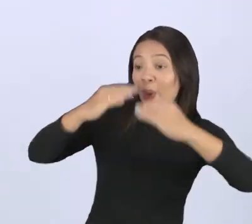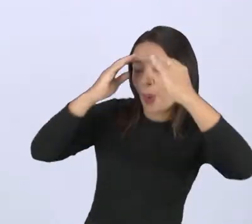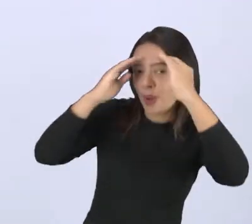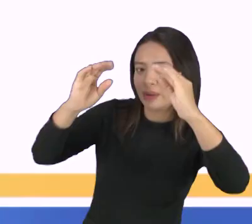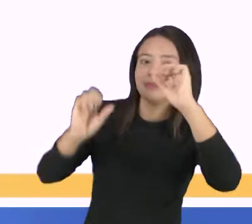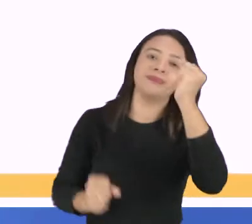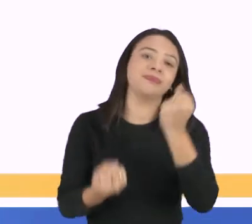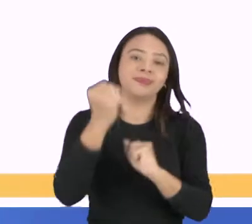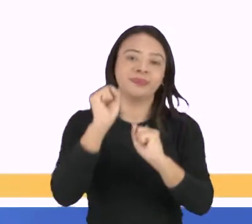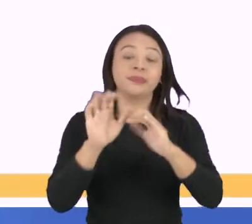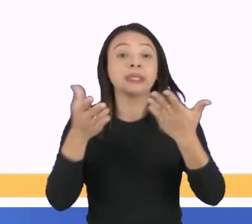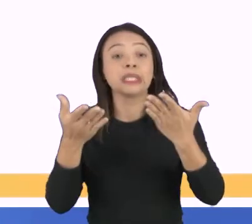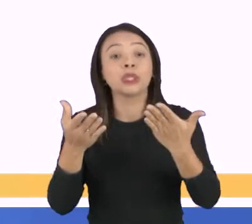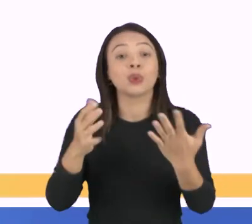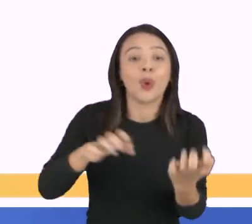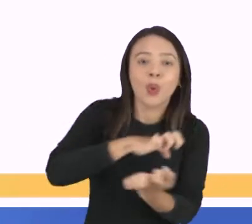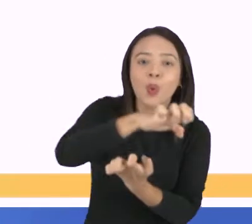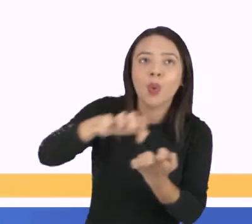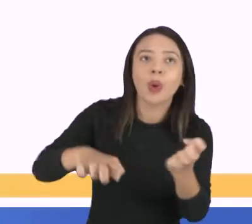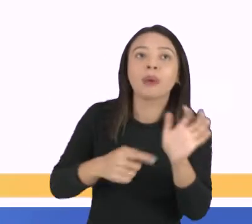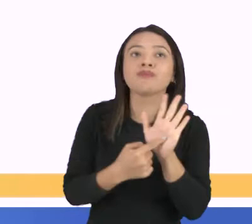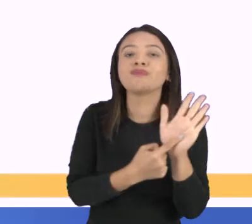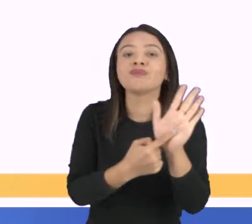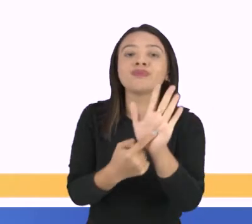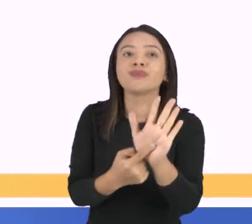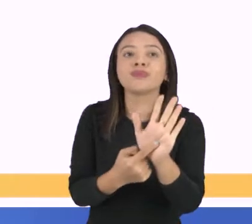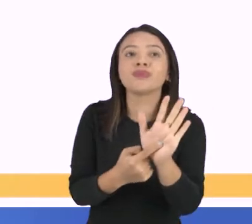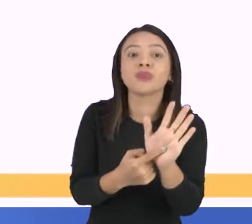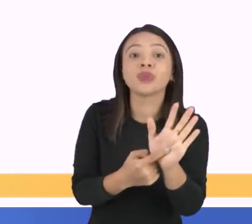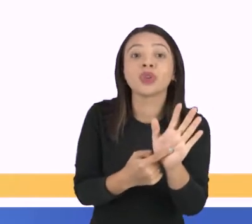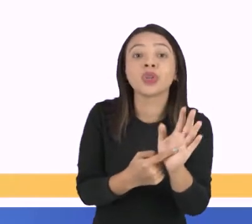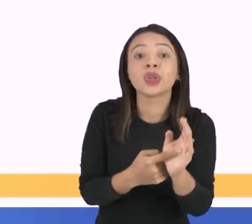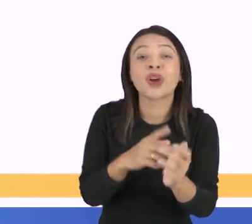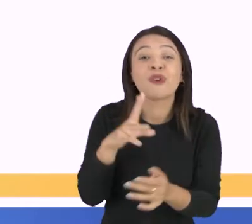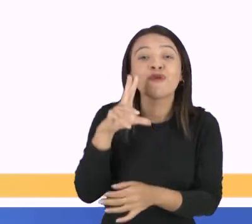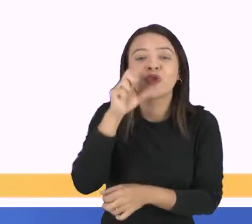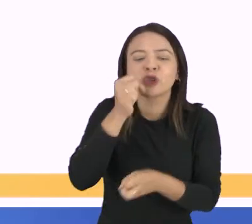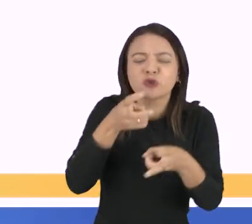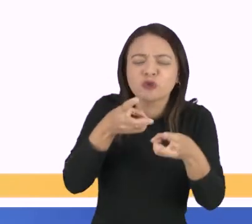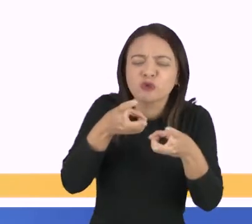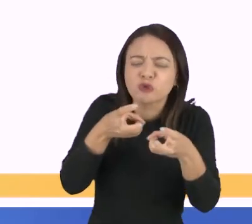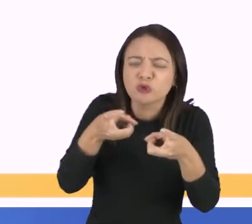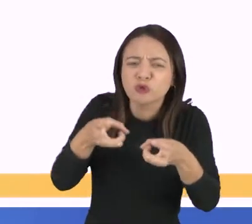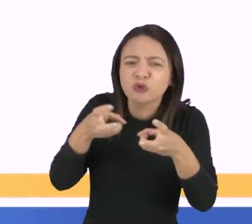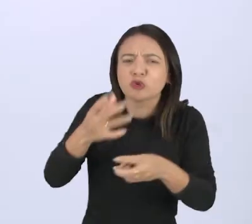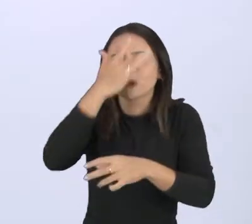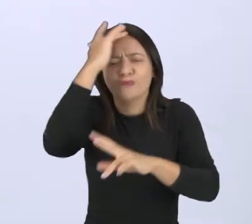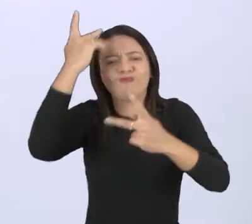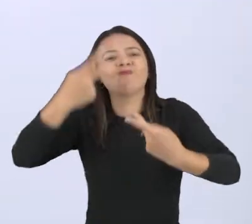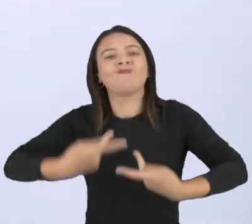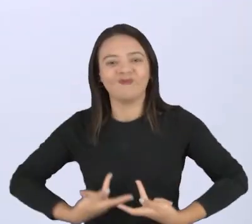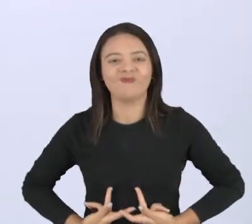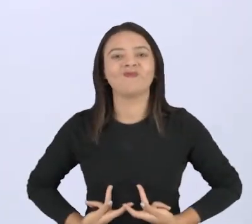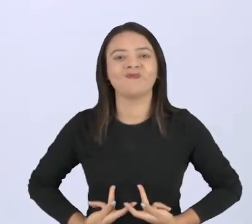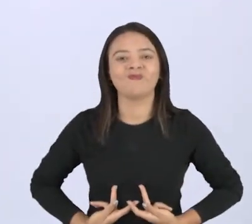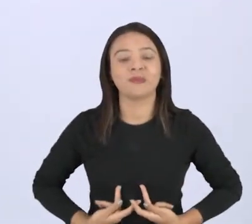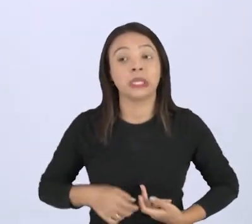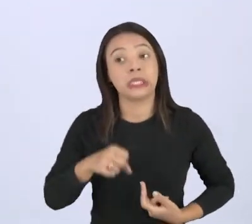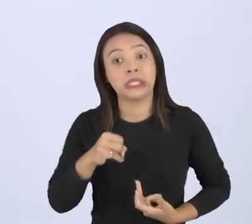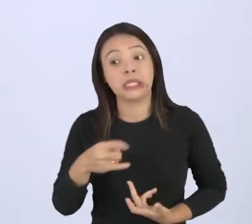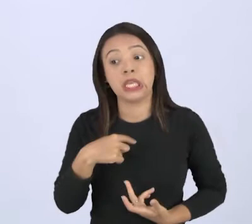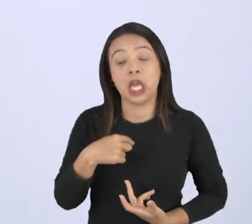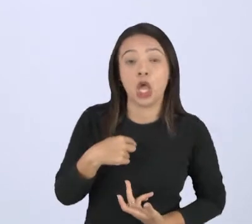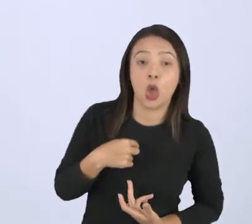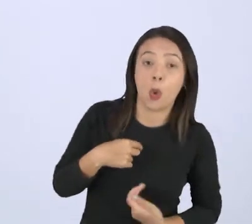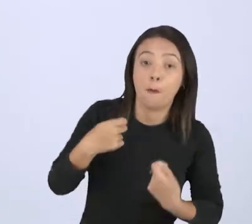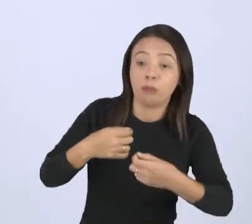A Revolução Industrial trouxe a intensidade da exploração de mão de obra. Ora, se digo que tenho que acompanhar a